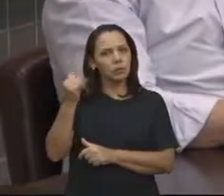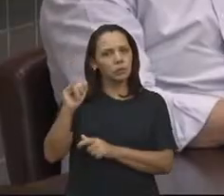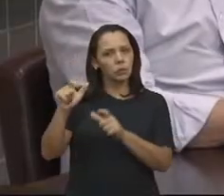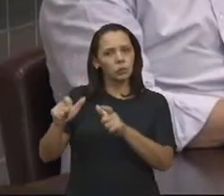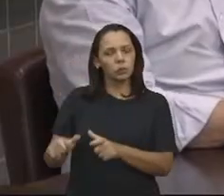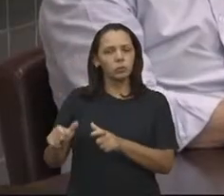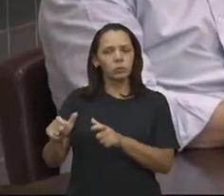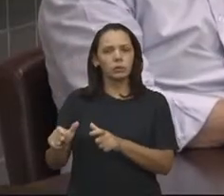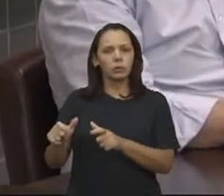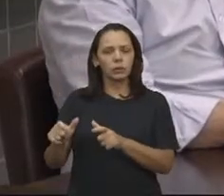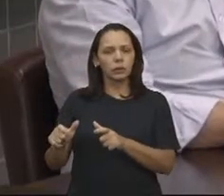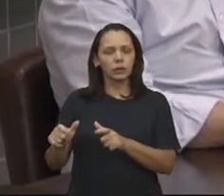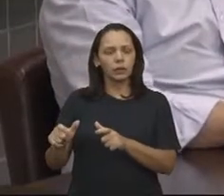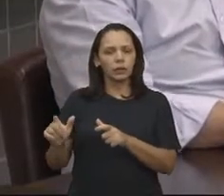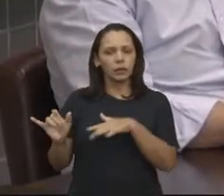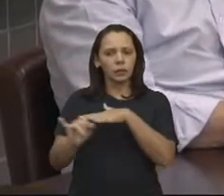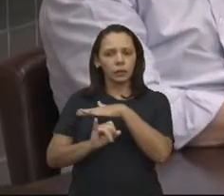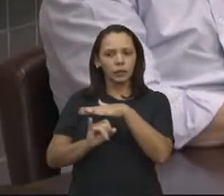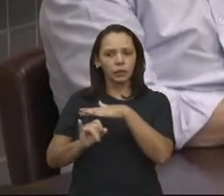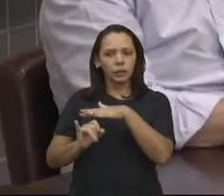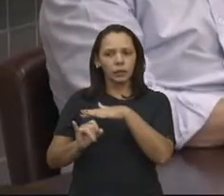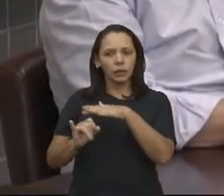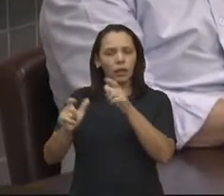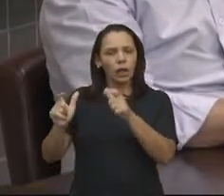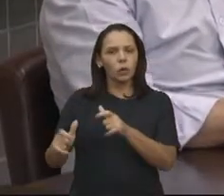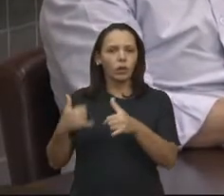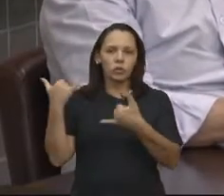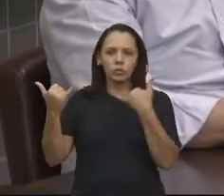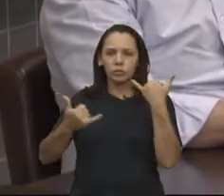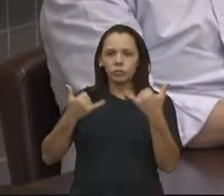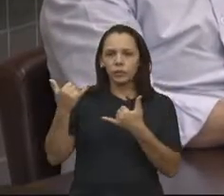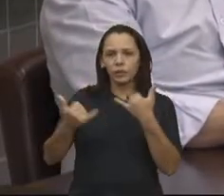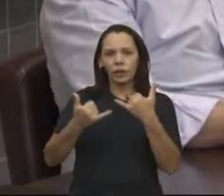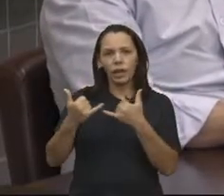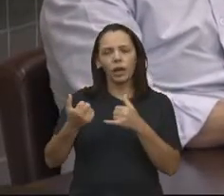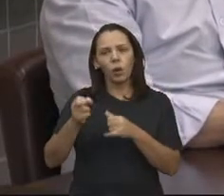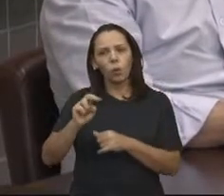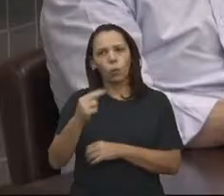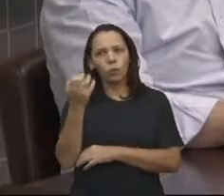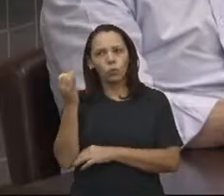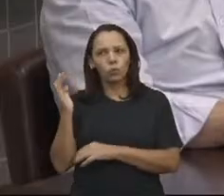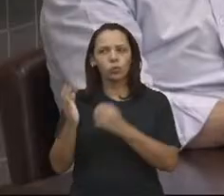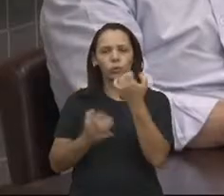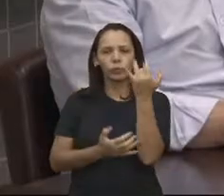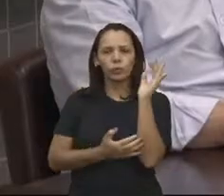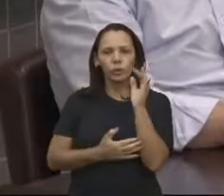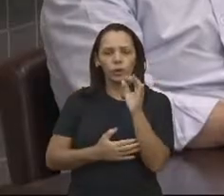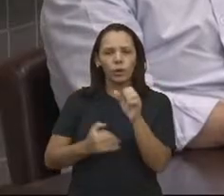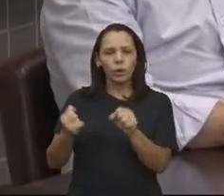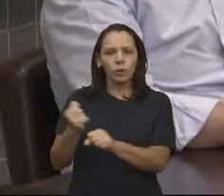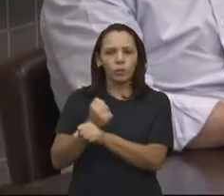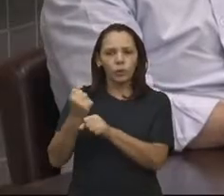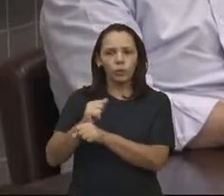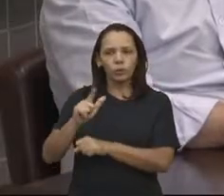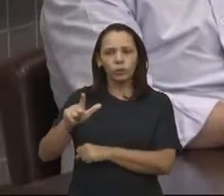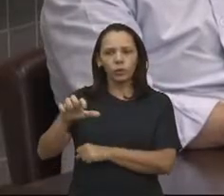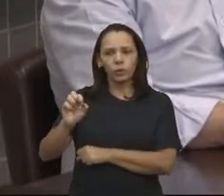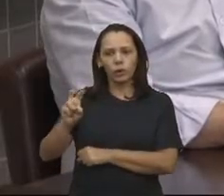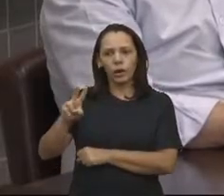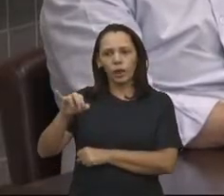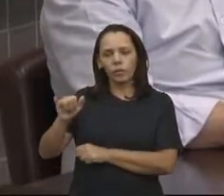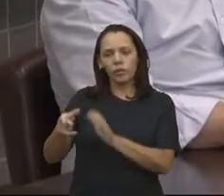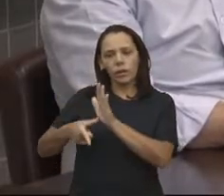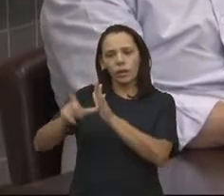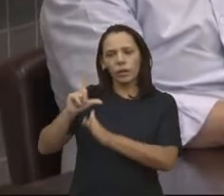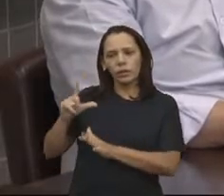área é institucional, se essa área é área de lazer, se ela é área verde. Para a gente poder construir um leve nesse local, a gente precisa